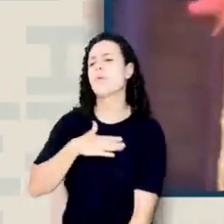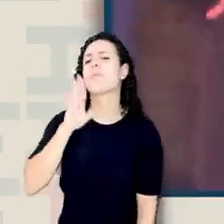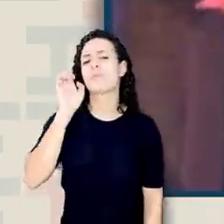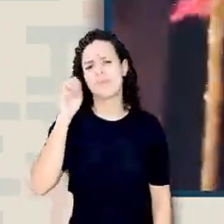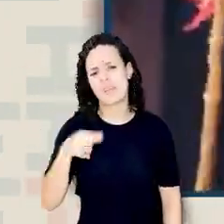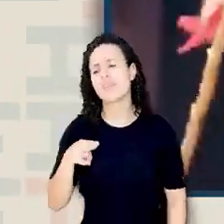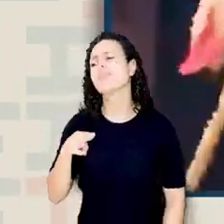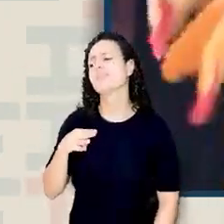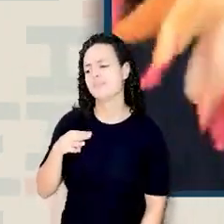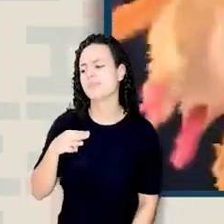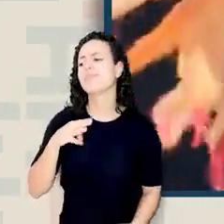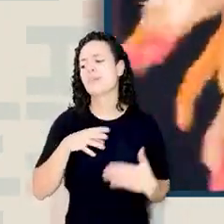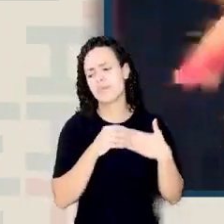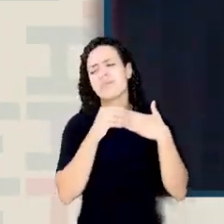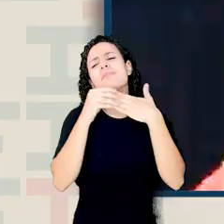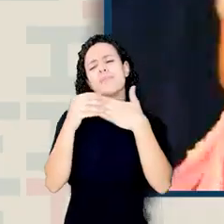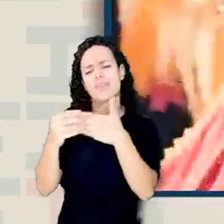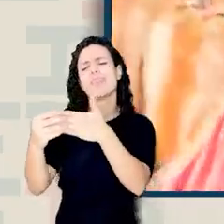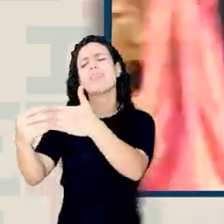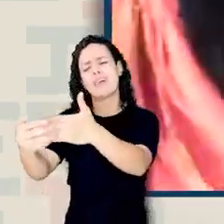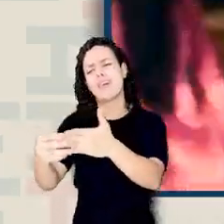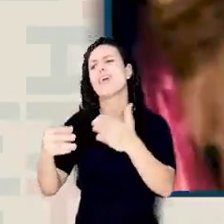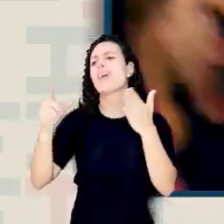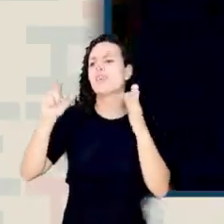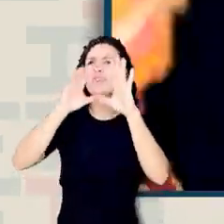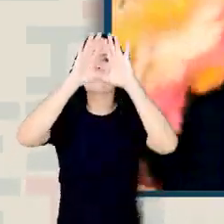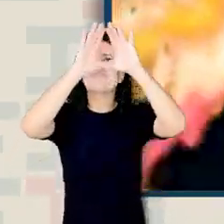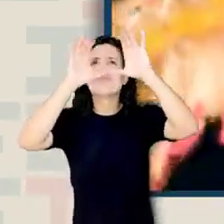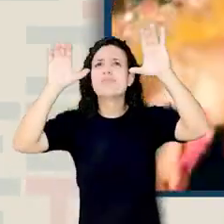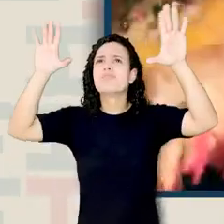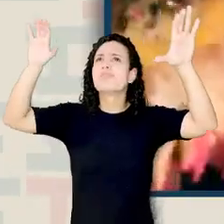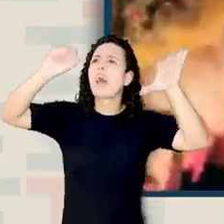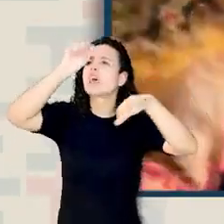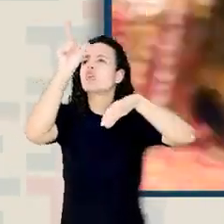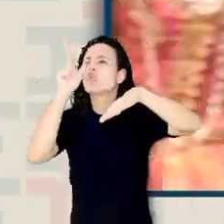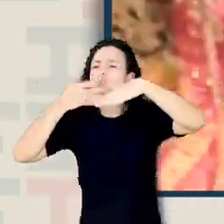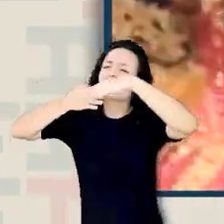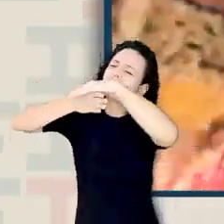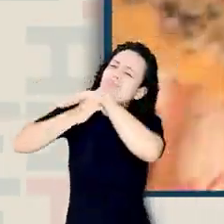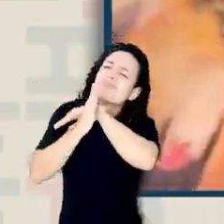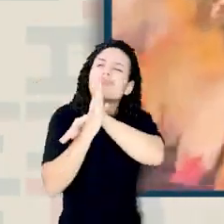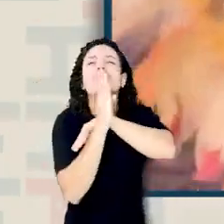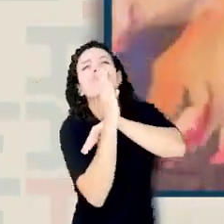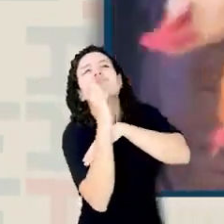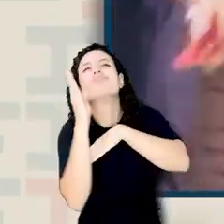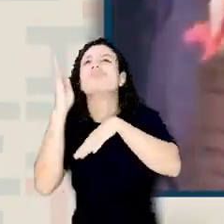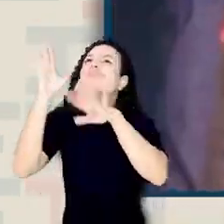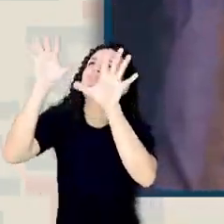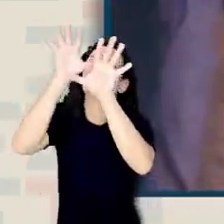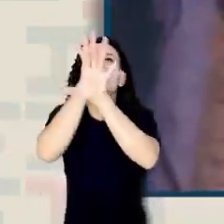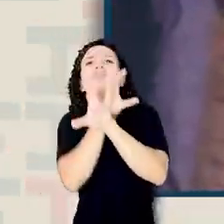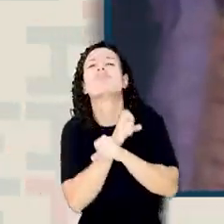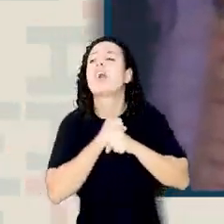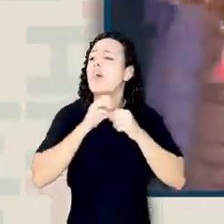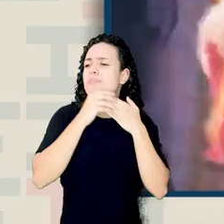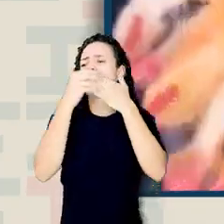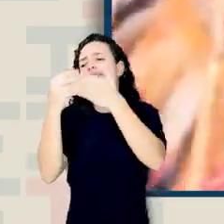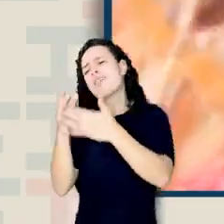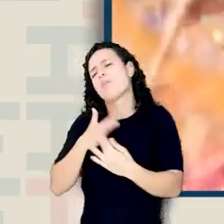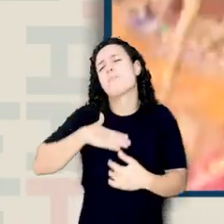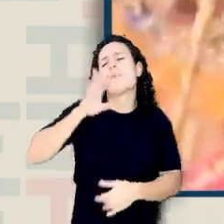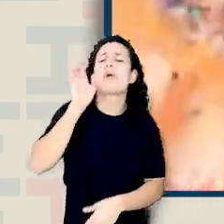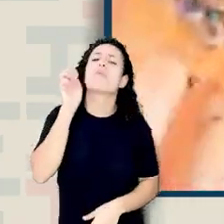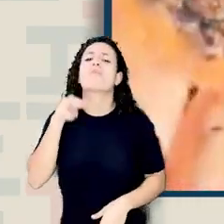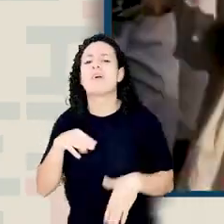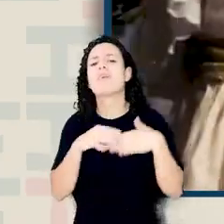bem, me leva pra dentro da noite azul. Me leva, meu